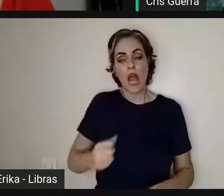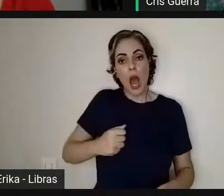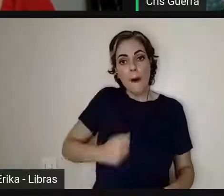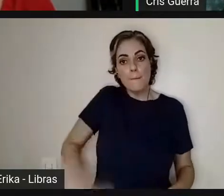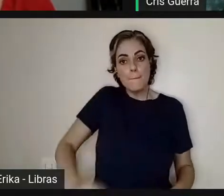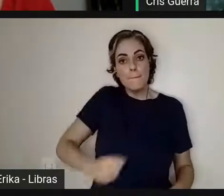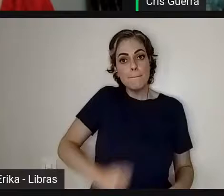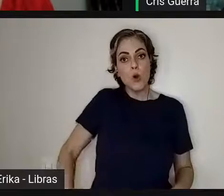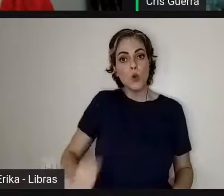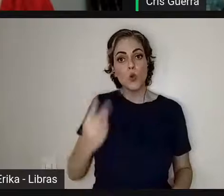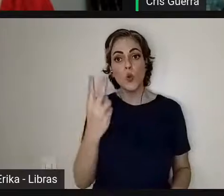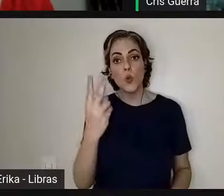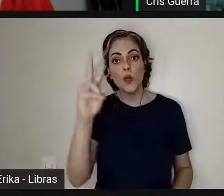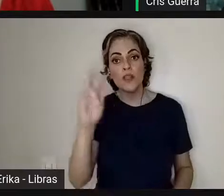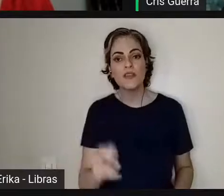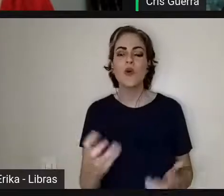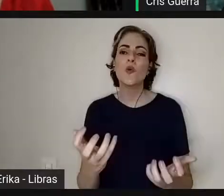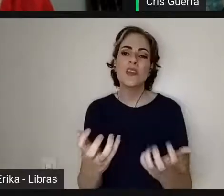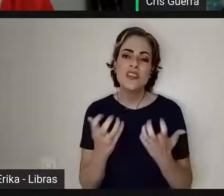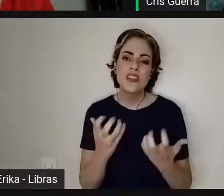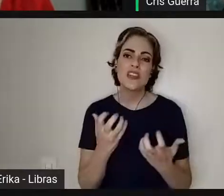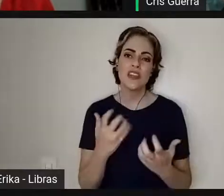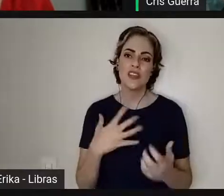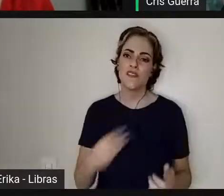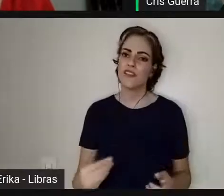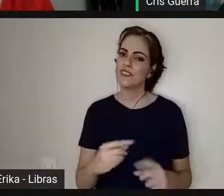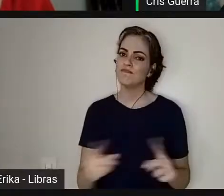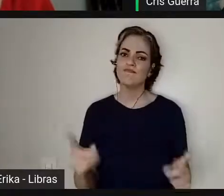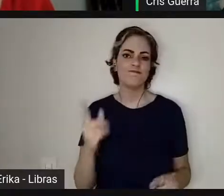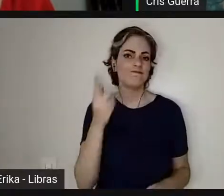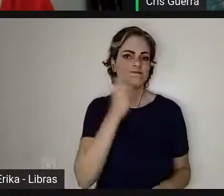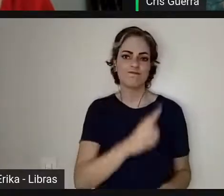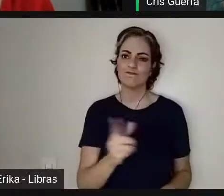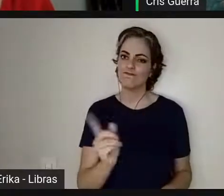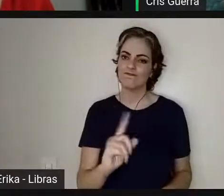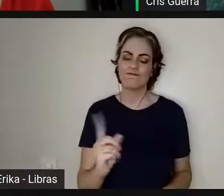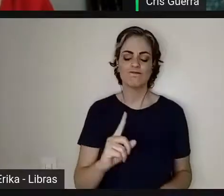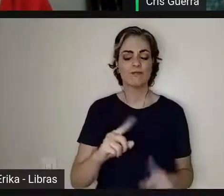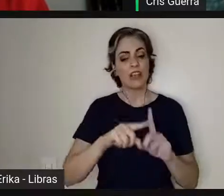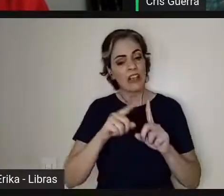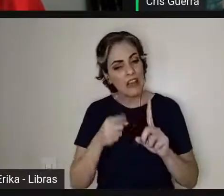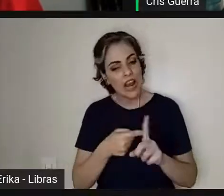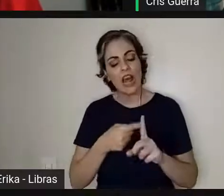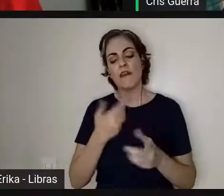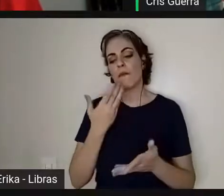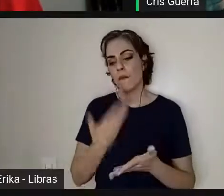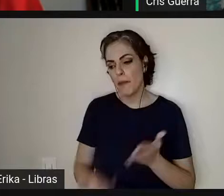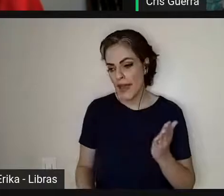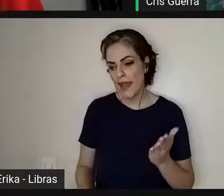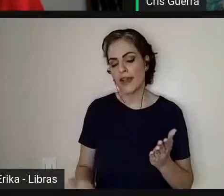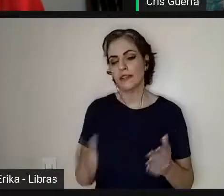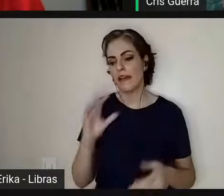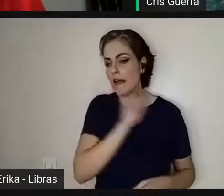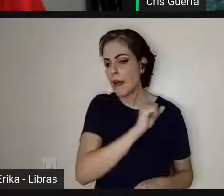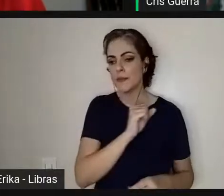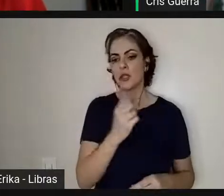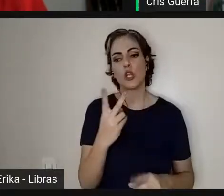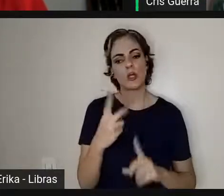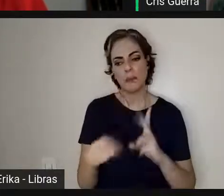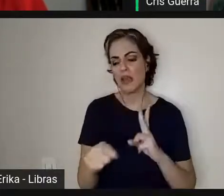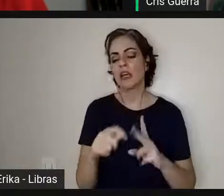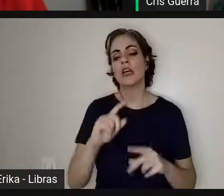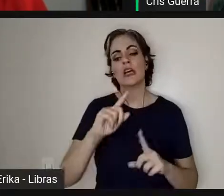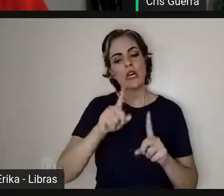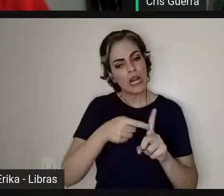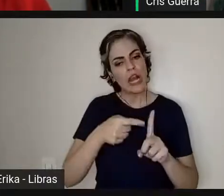espontâneos. Queria muito ser mãe e não acontecia. Eu engravidei, perdi antes de 2 meses, aí engravidei de novo